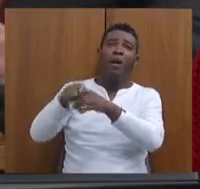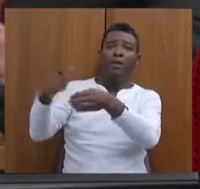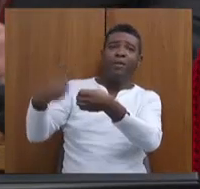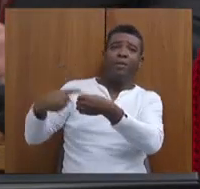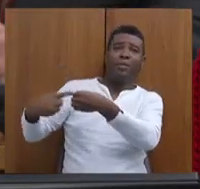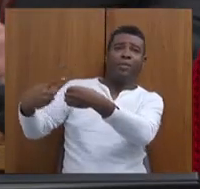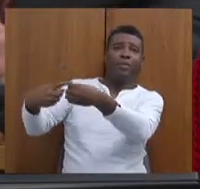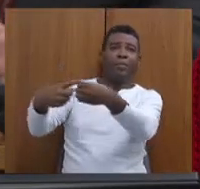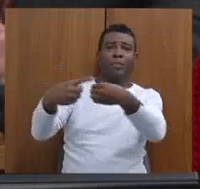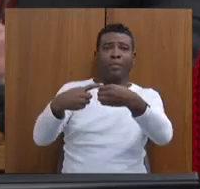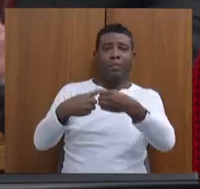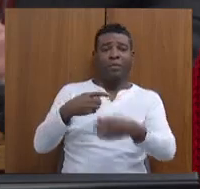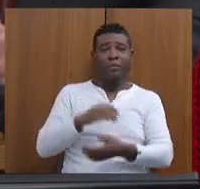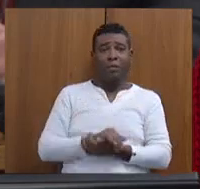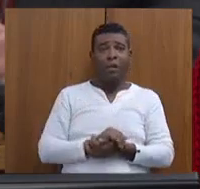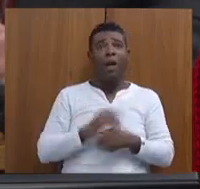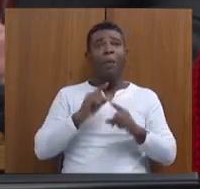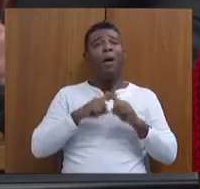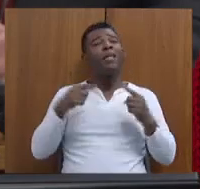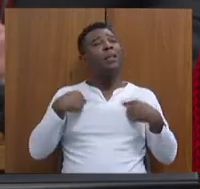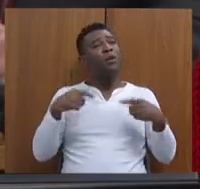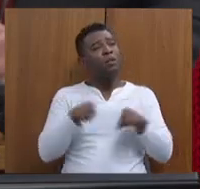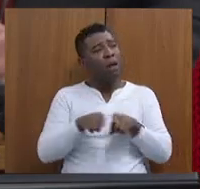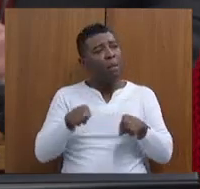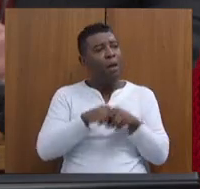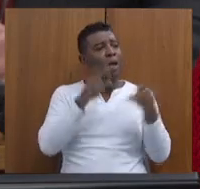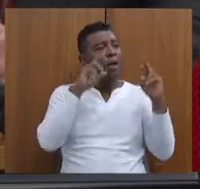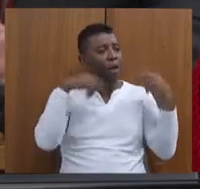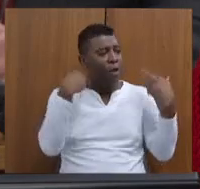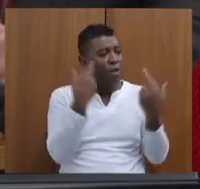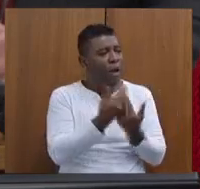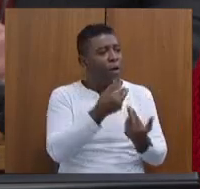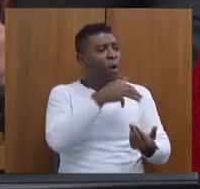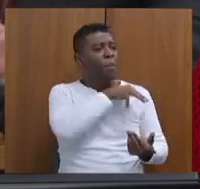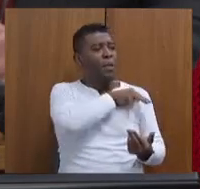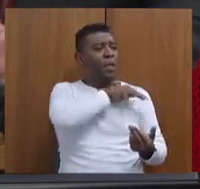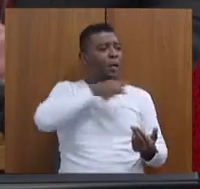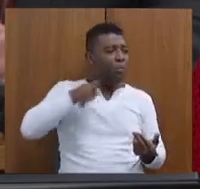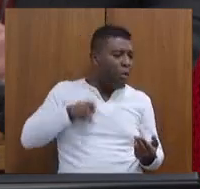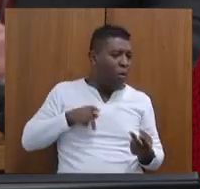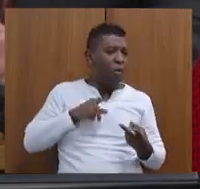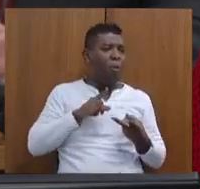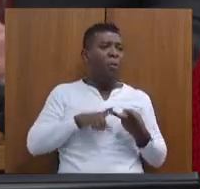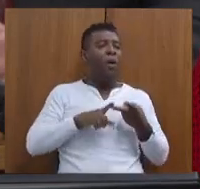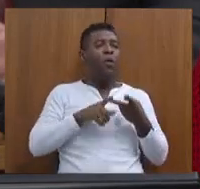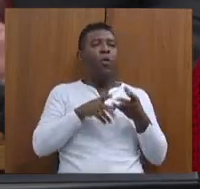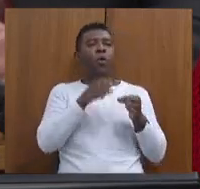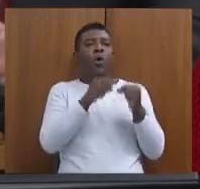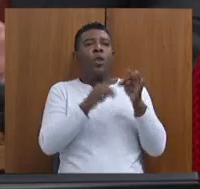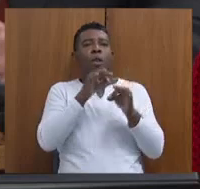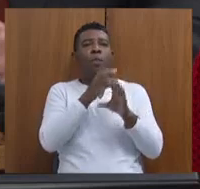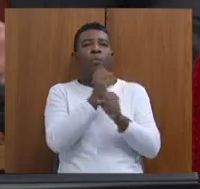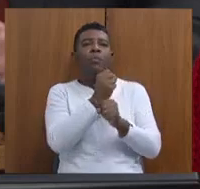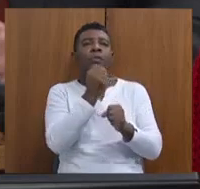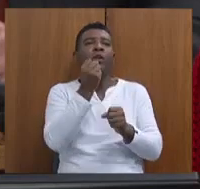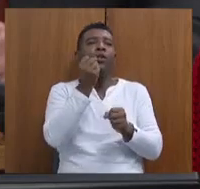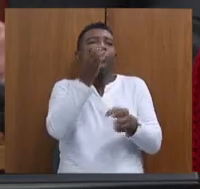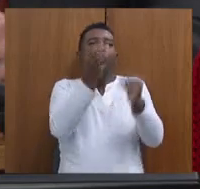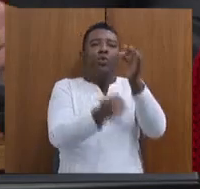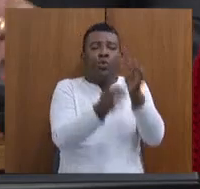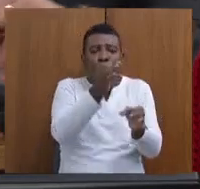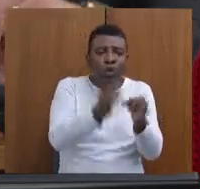Público com o Tribunal de Justiça com o próprio Defensoria Pública para também que elas envolvessem nessa questão